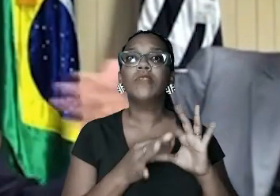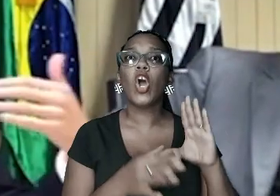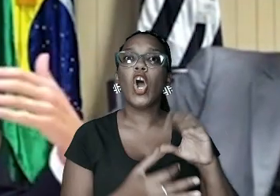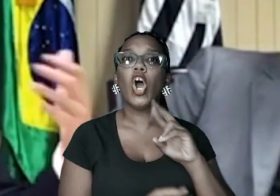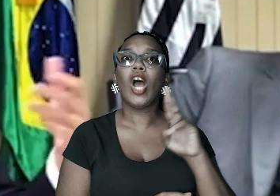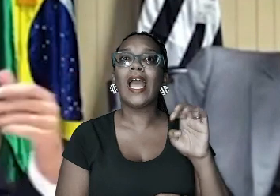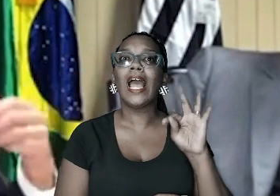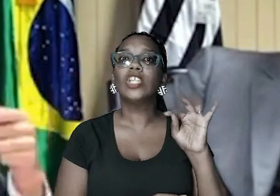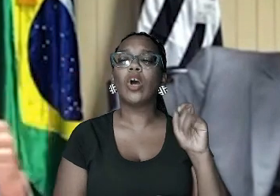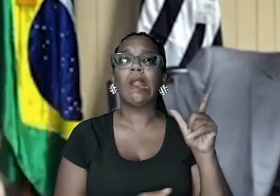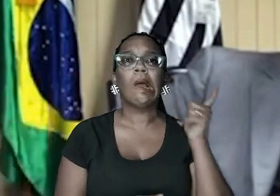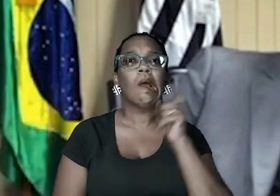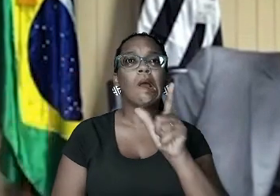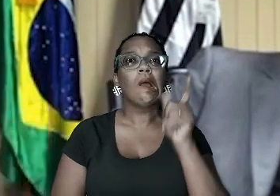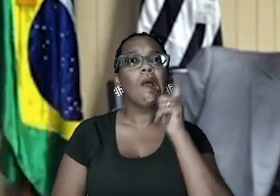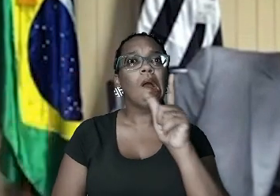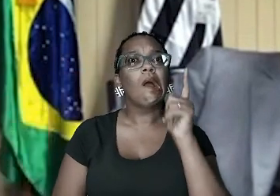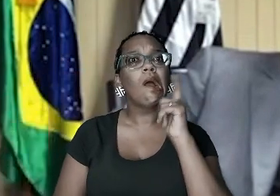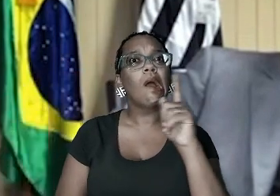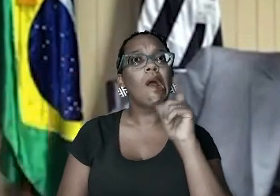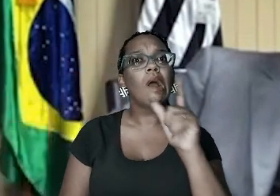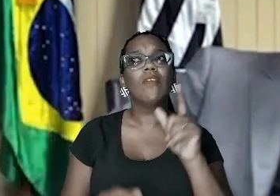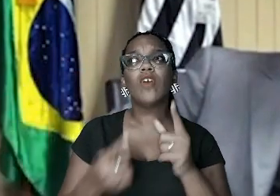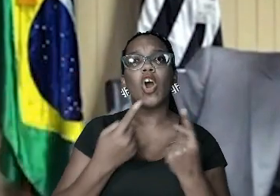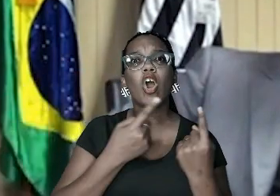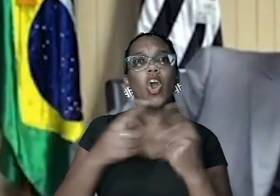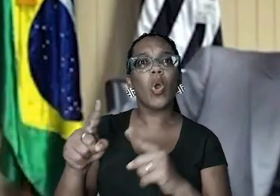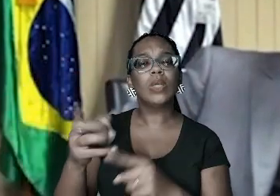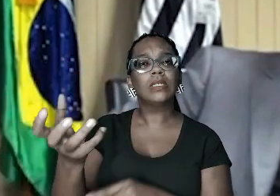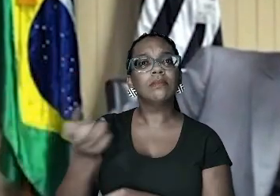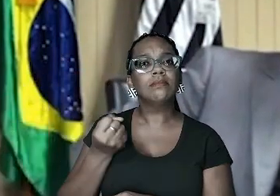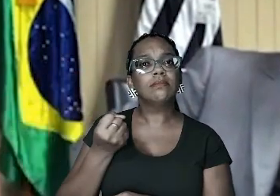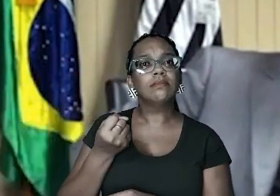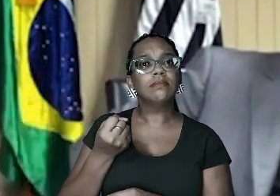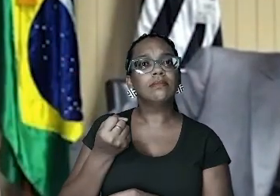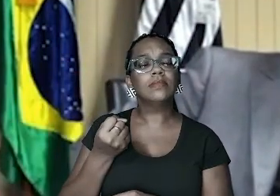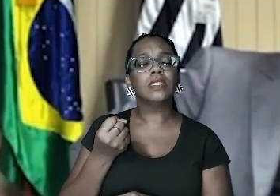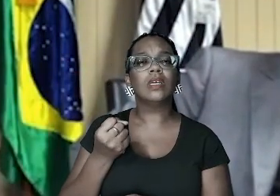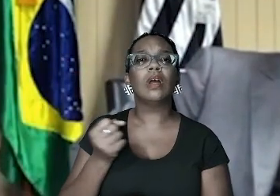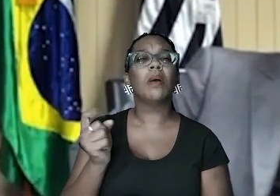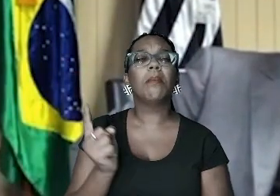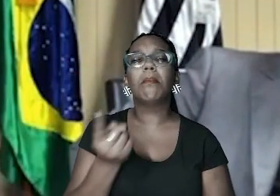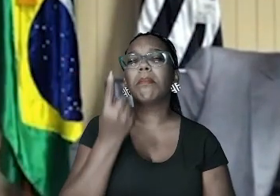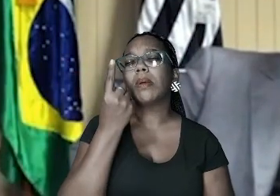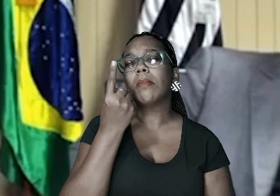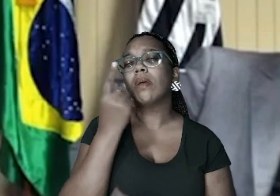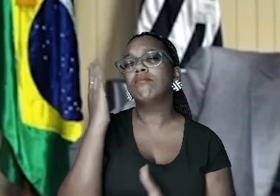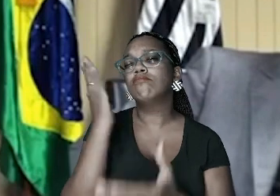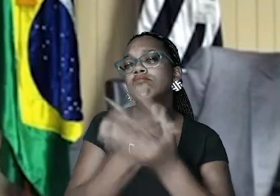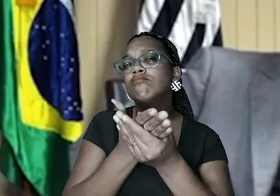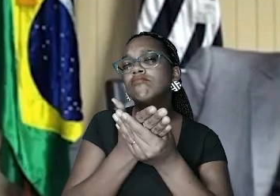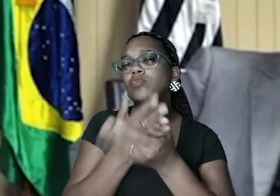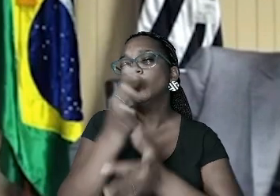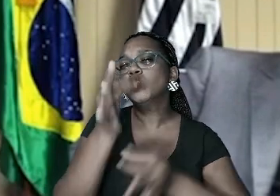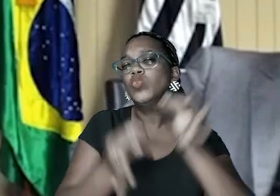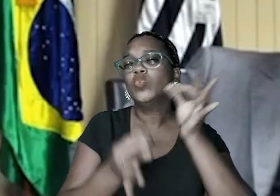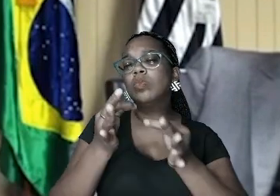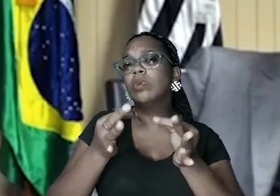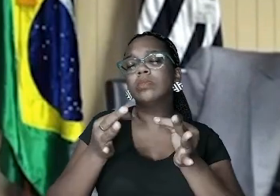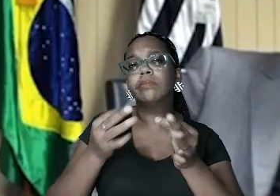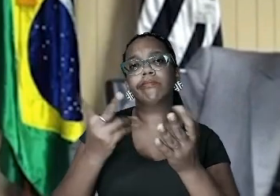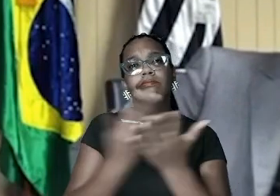centenas de investidores ligados a corretoras ganhavam sistematicamente em operações contra fundos de pensão